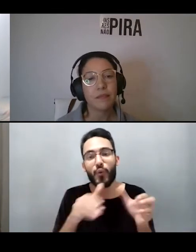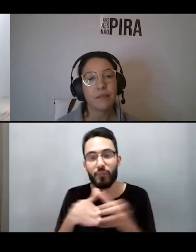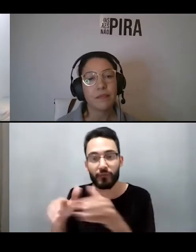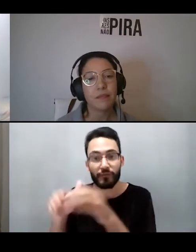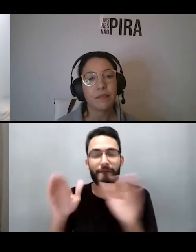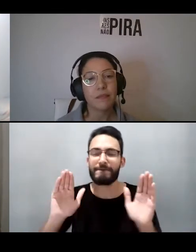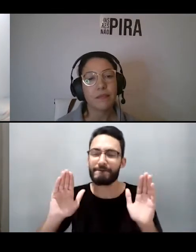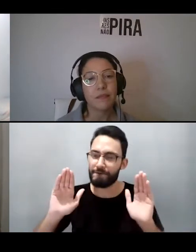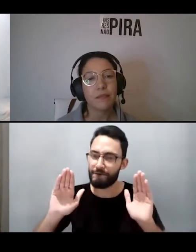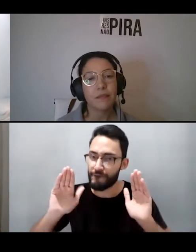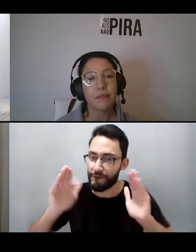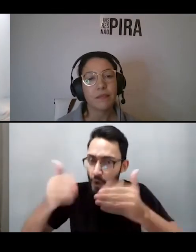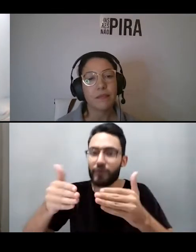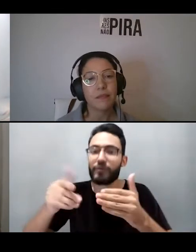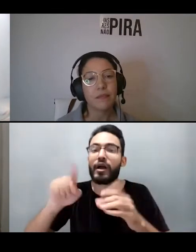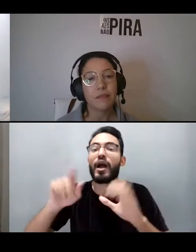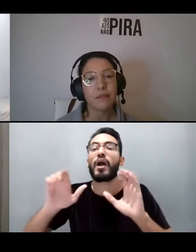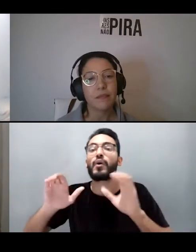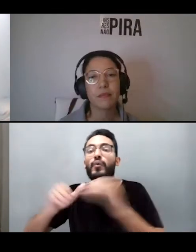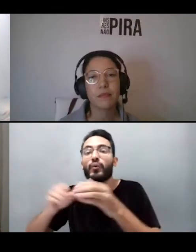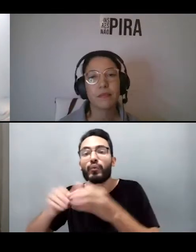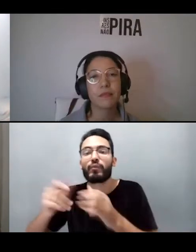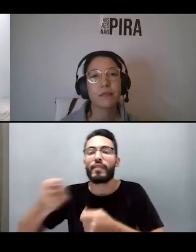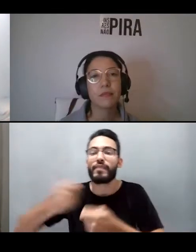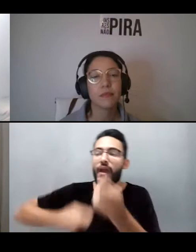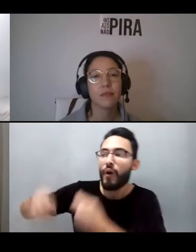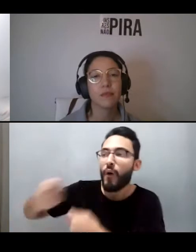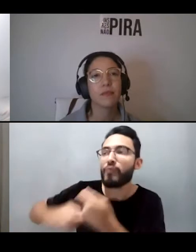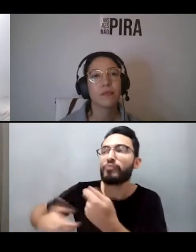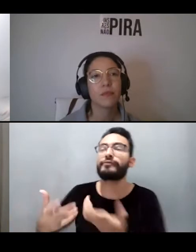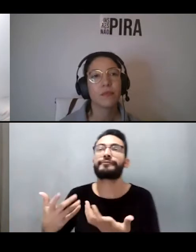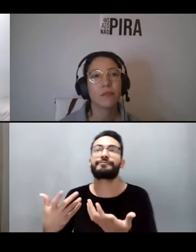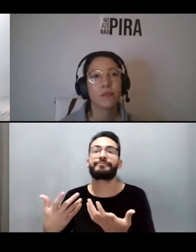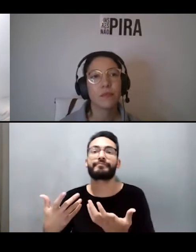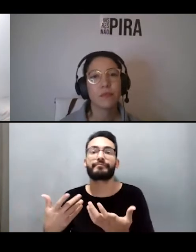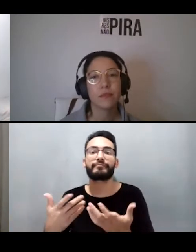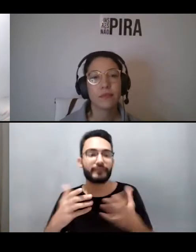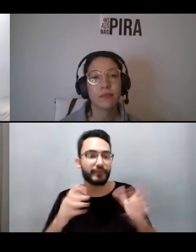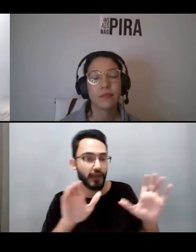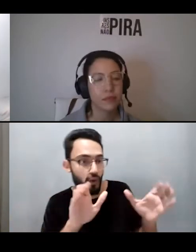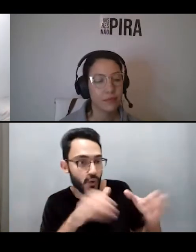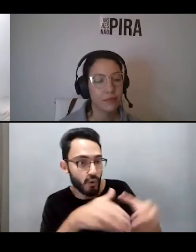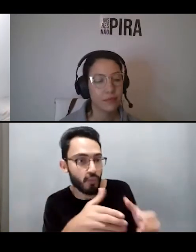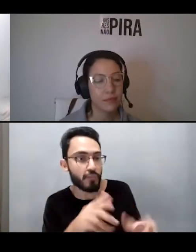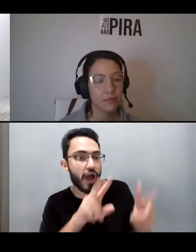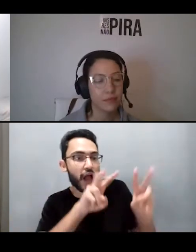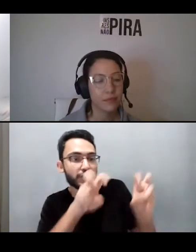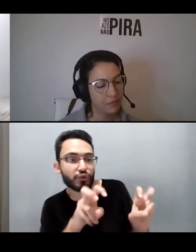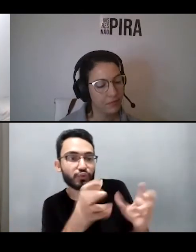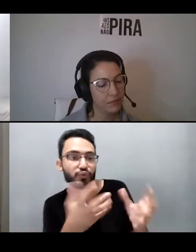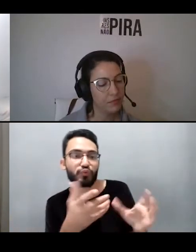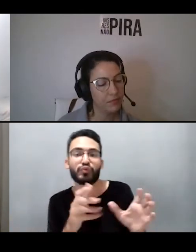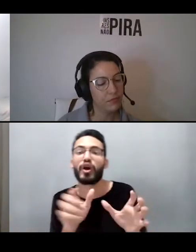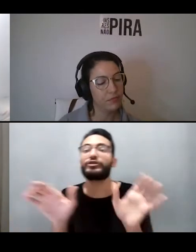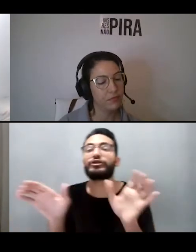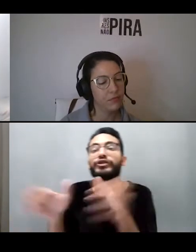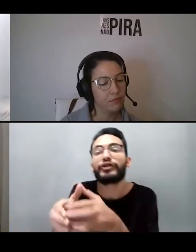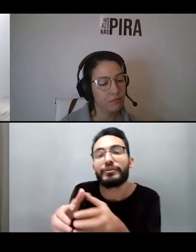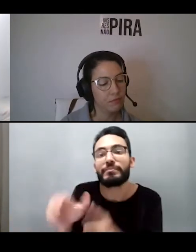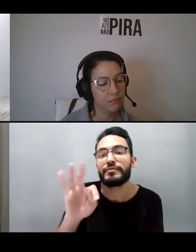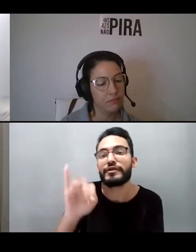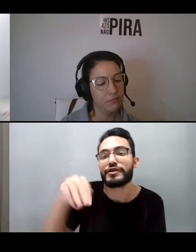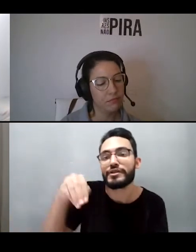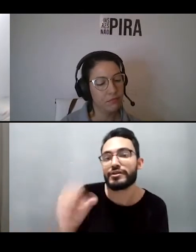foco muito, né, em grupos de unidades de negócio, em grupos, né, por assuntos, por times.